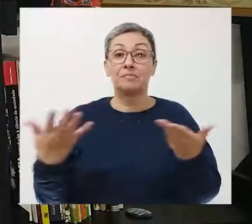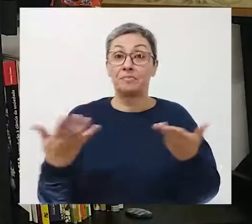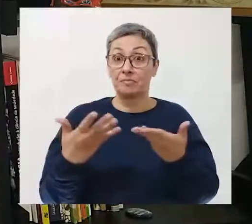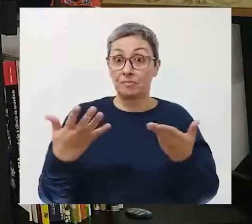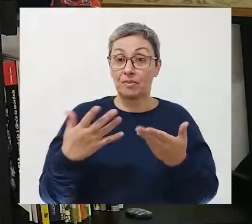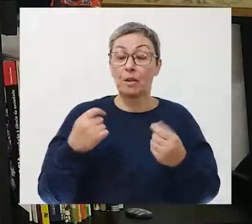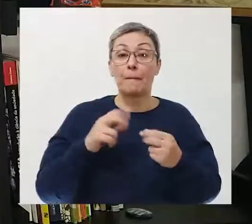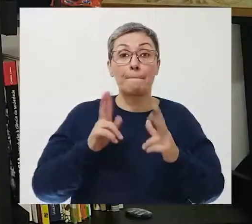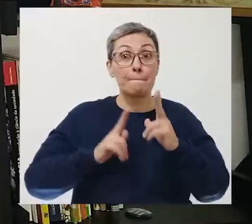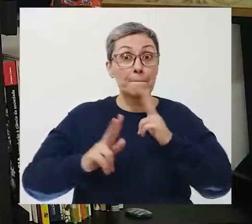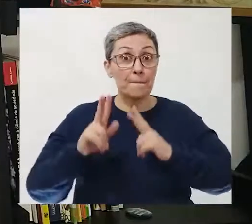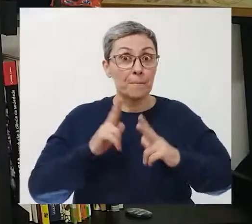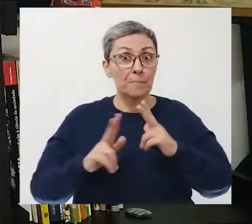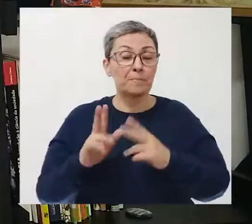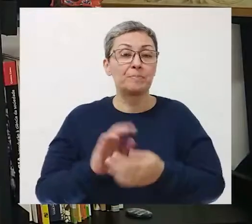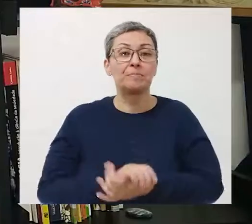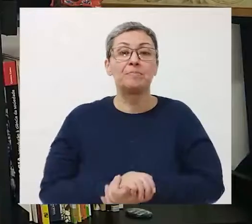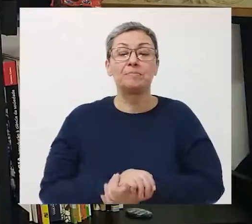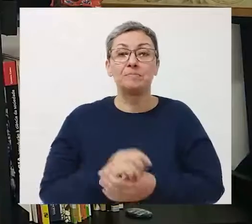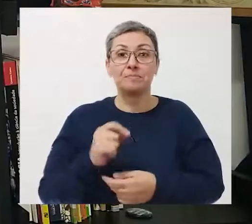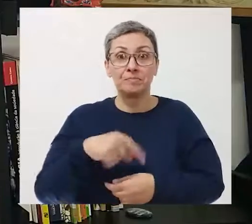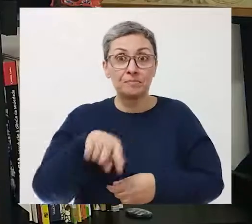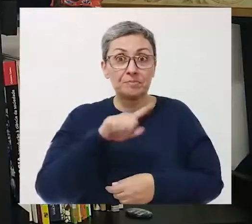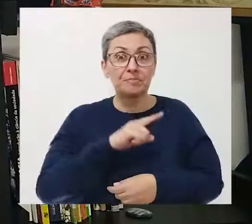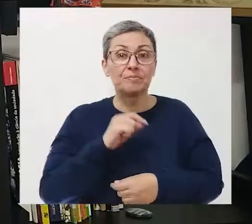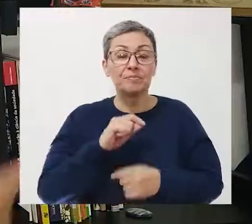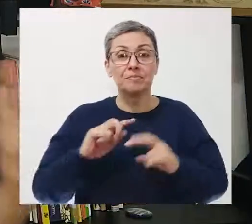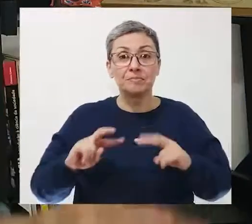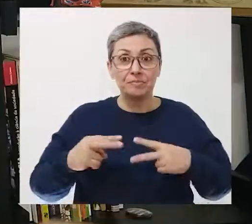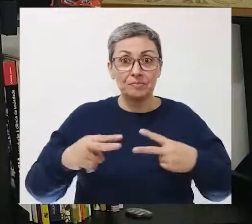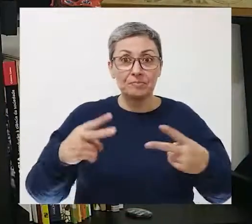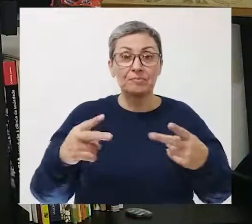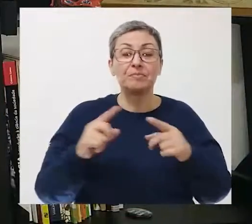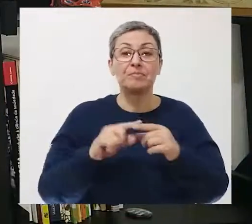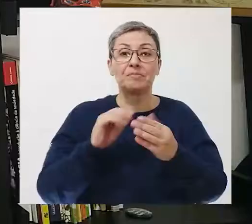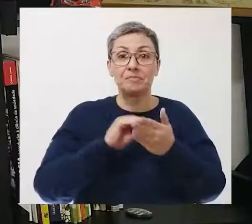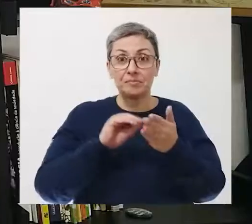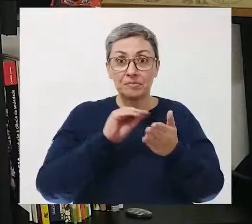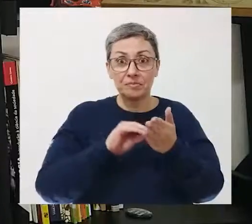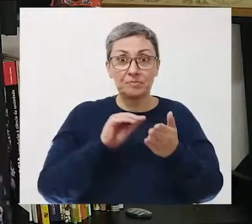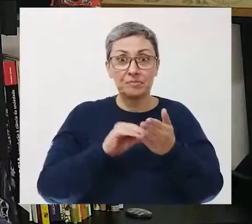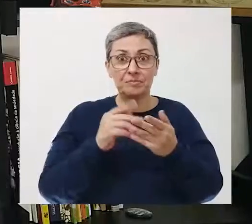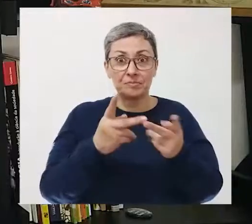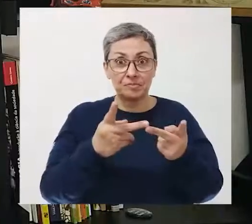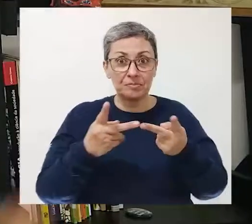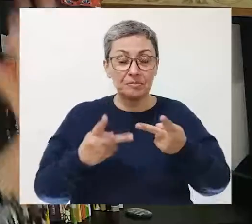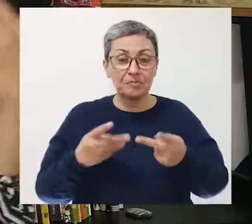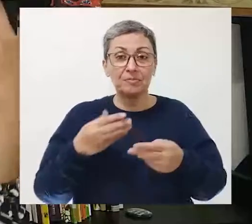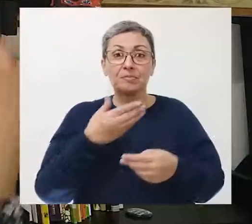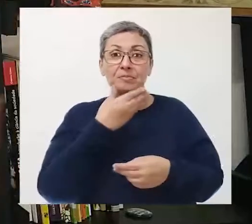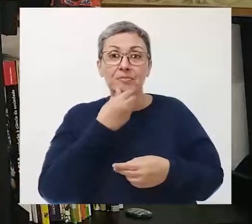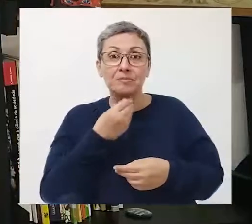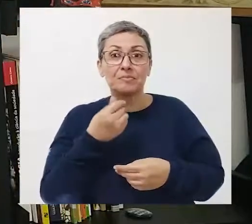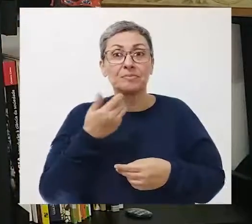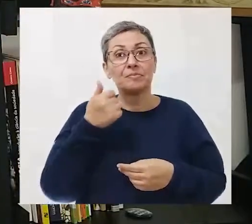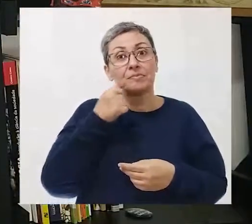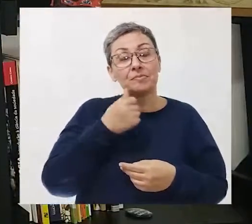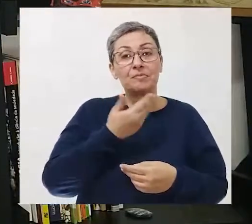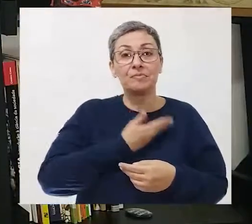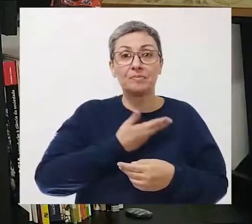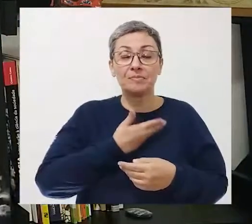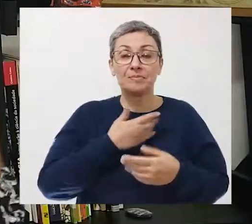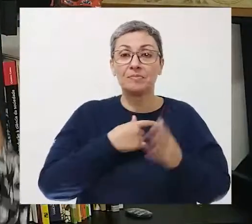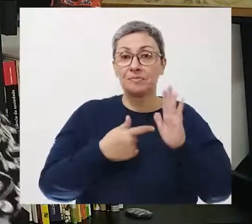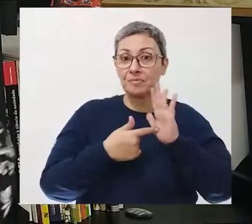me contem se vocês compartilharam o bilhete convidando um amigo ou uma amiga para aquela exposição ou a